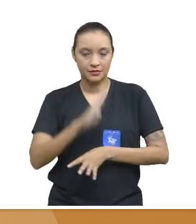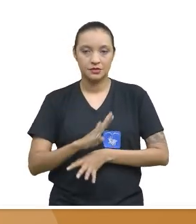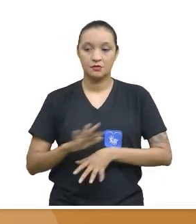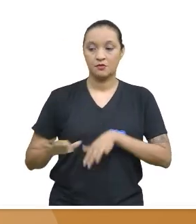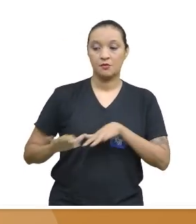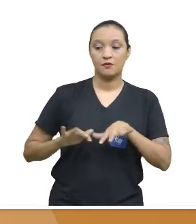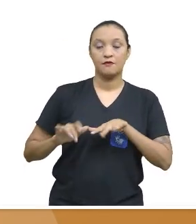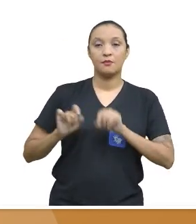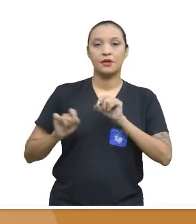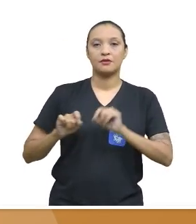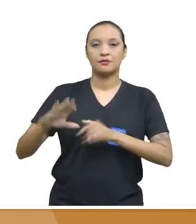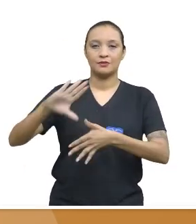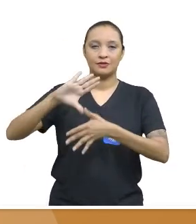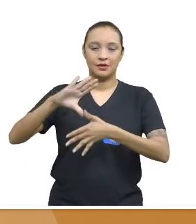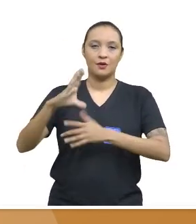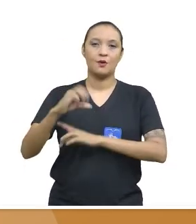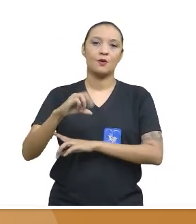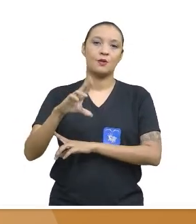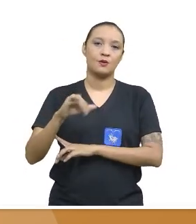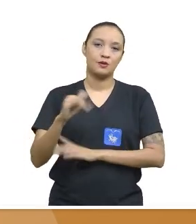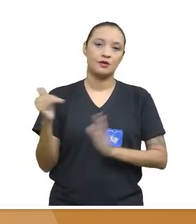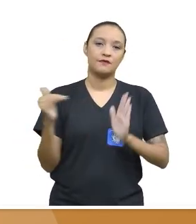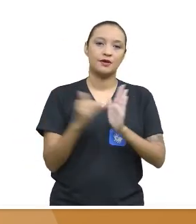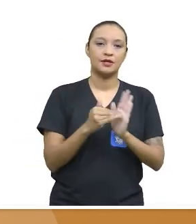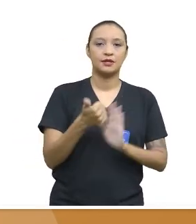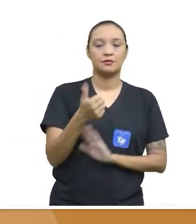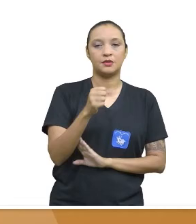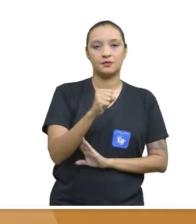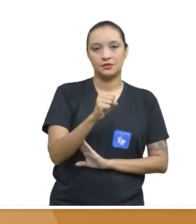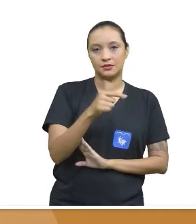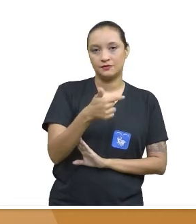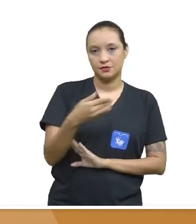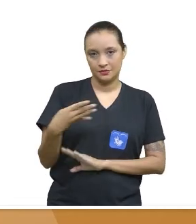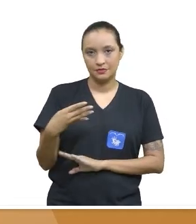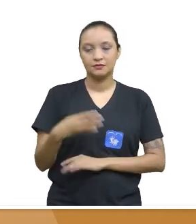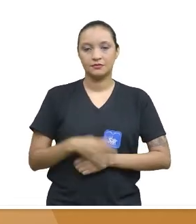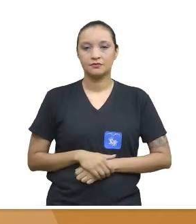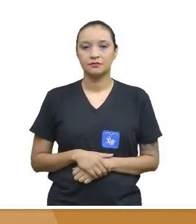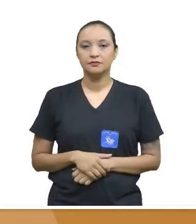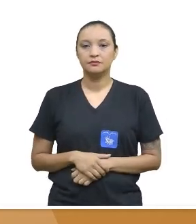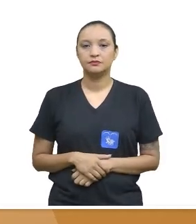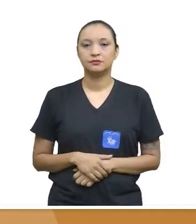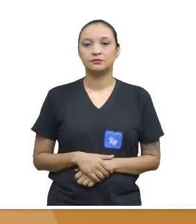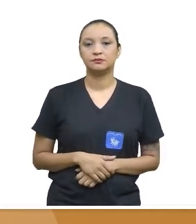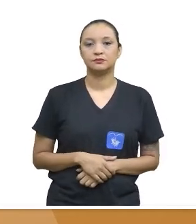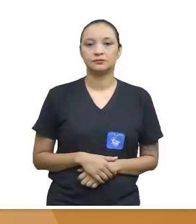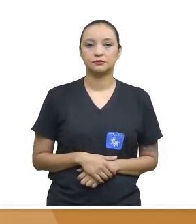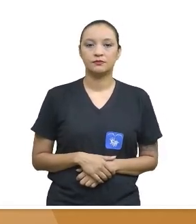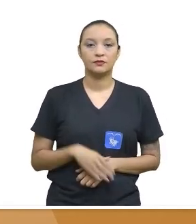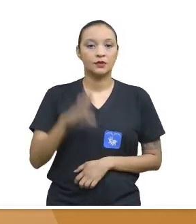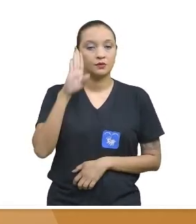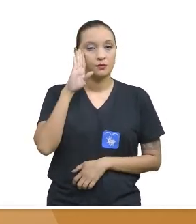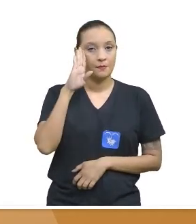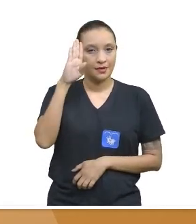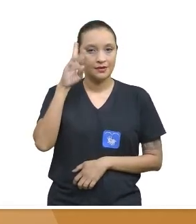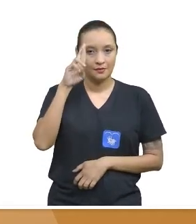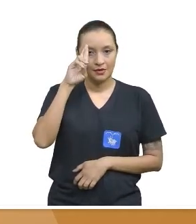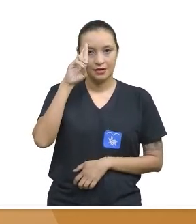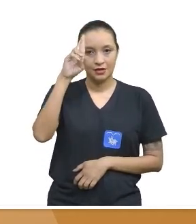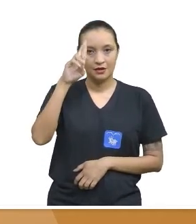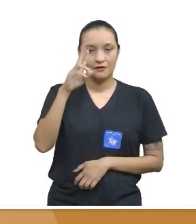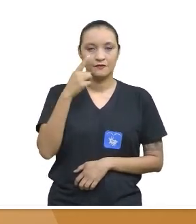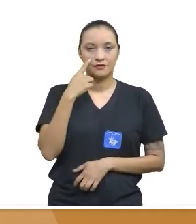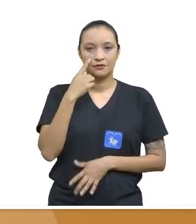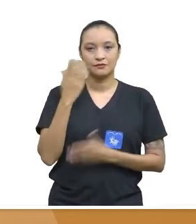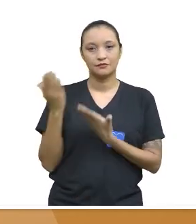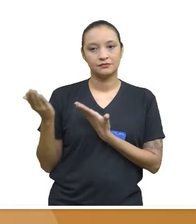independência da América colonial espanhola vão até 1824. Entre os principais líderes está aqui, ó,